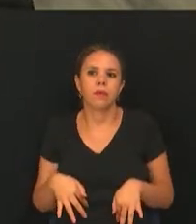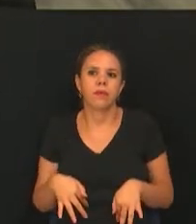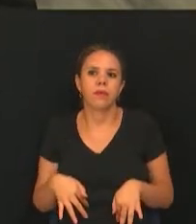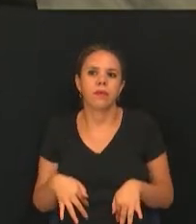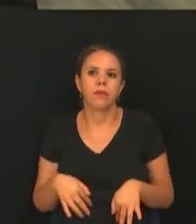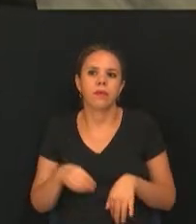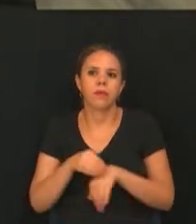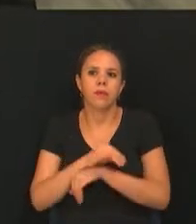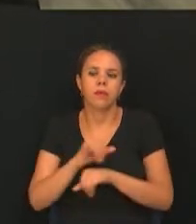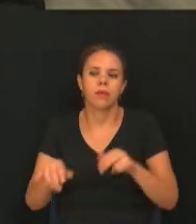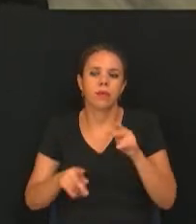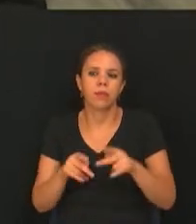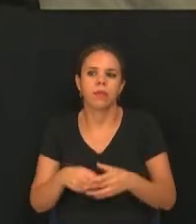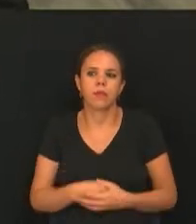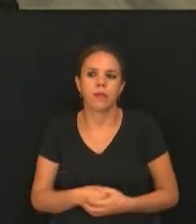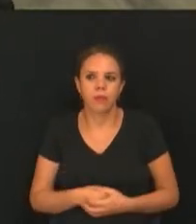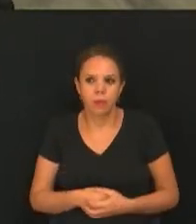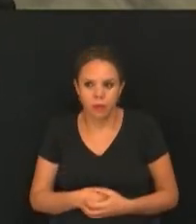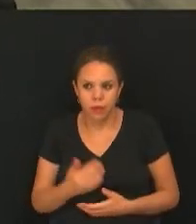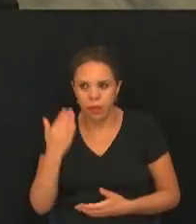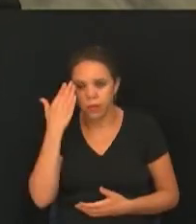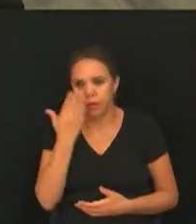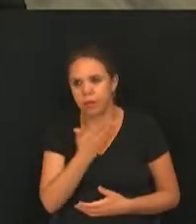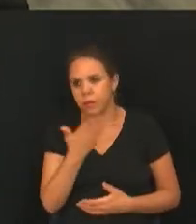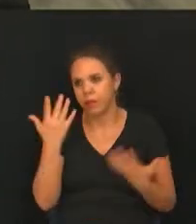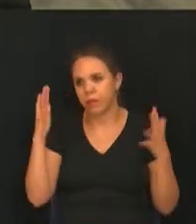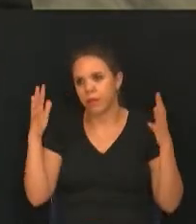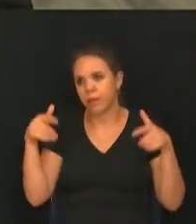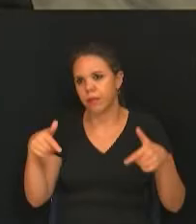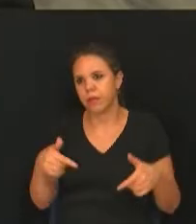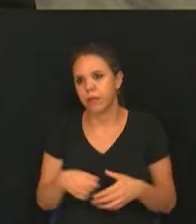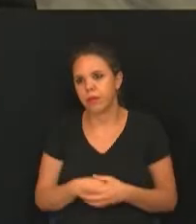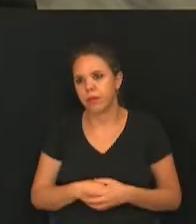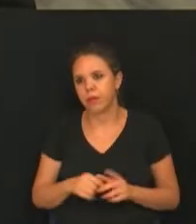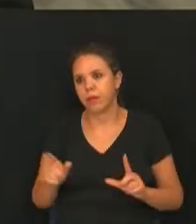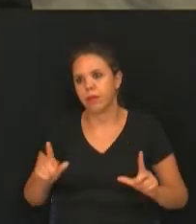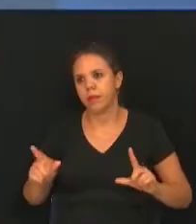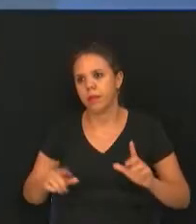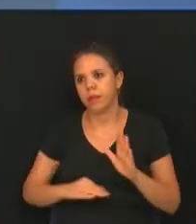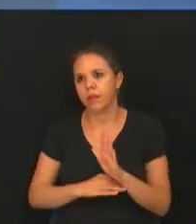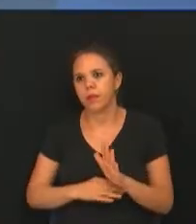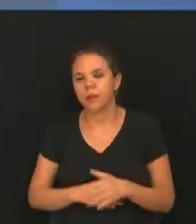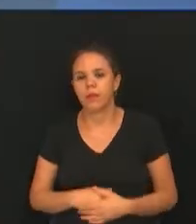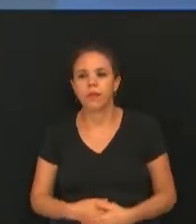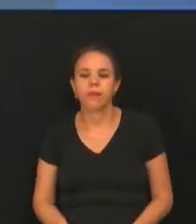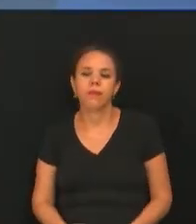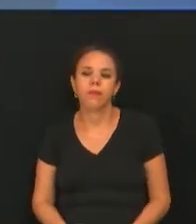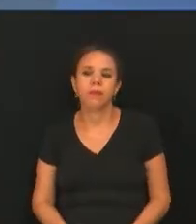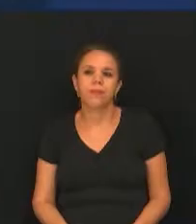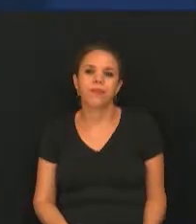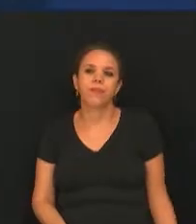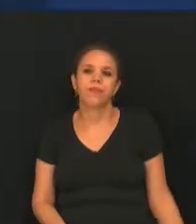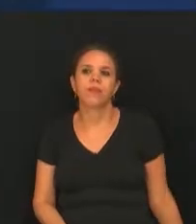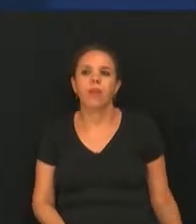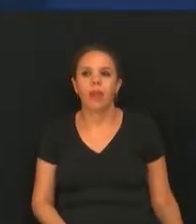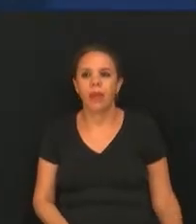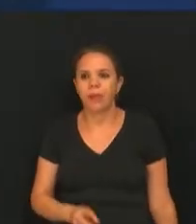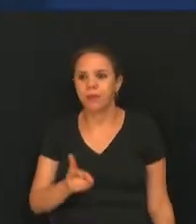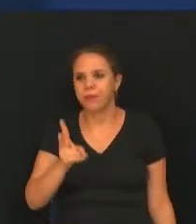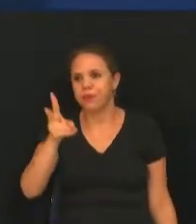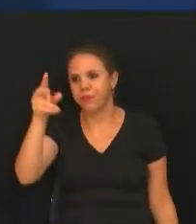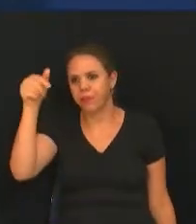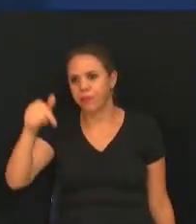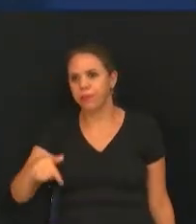recado aí para a população. Obrigado, Lidiane. Parabéns aí, equipe da TV Câmara. Um abraço para todos. E a gente continua